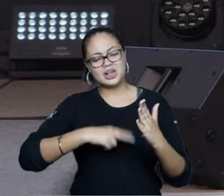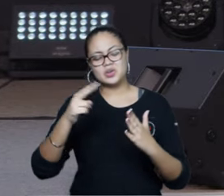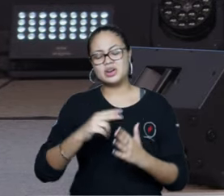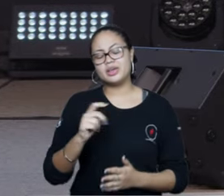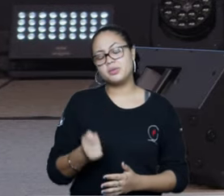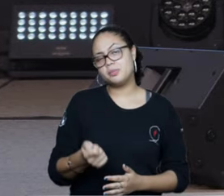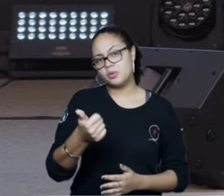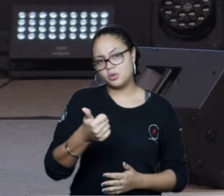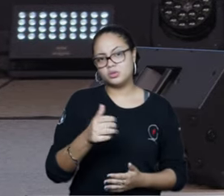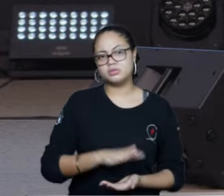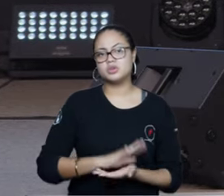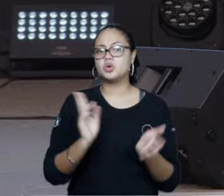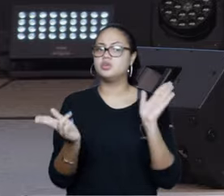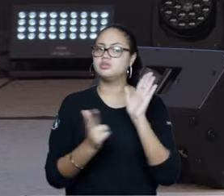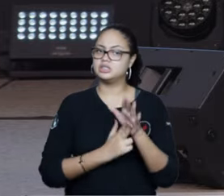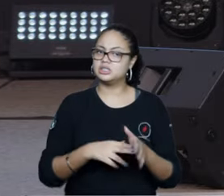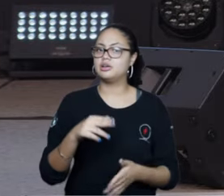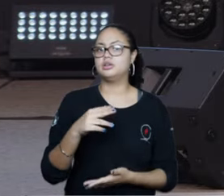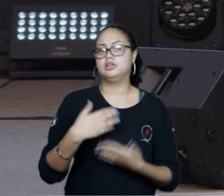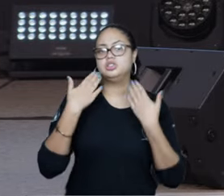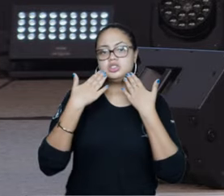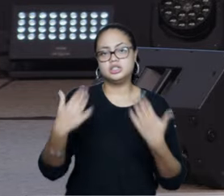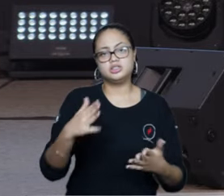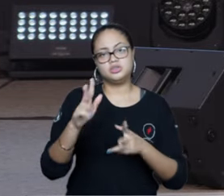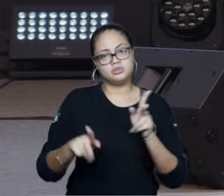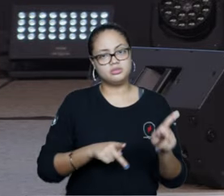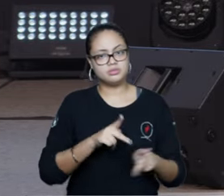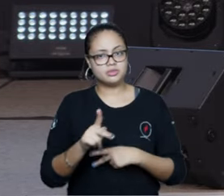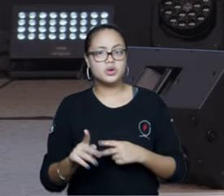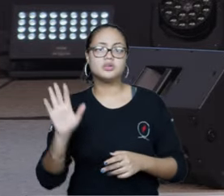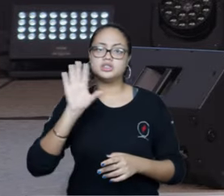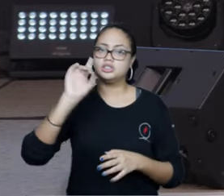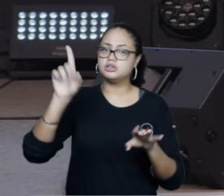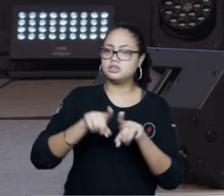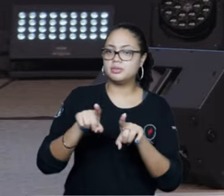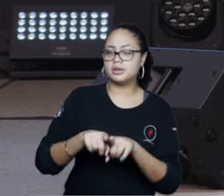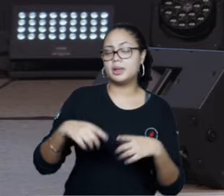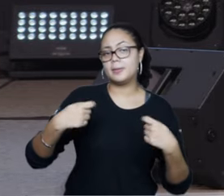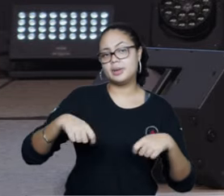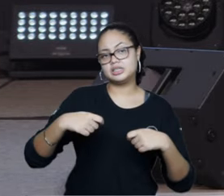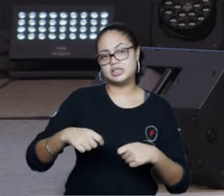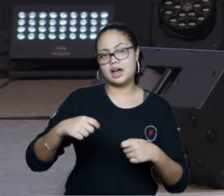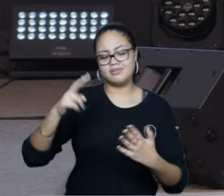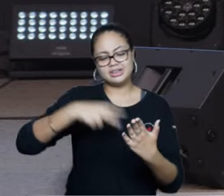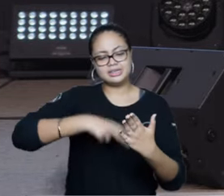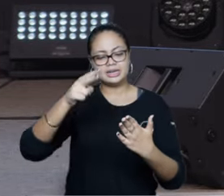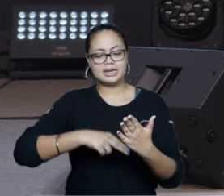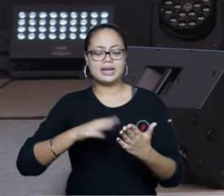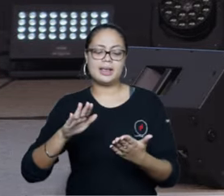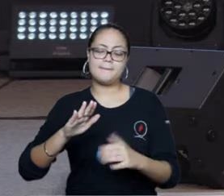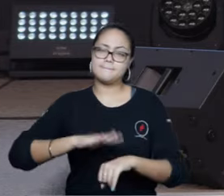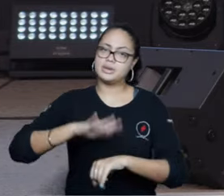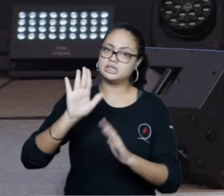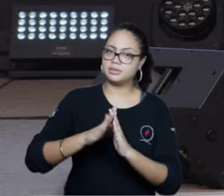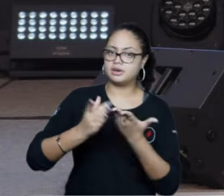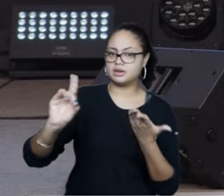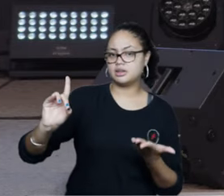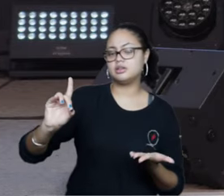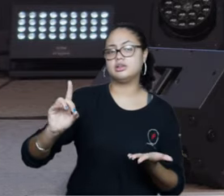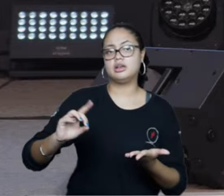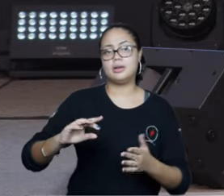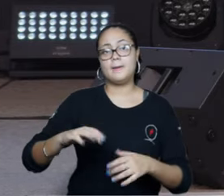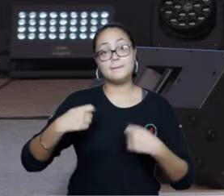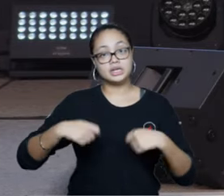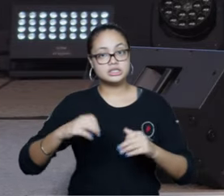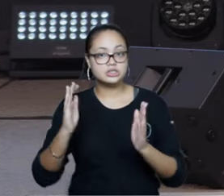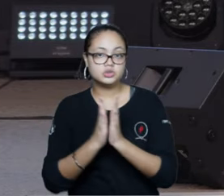diante de Deus e de vocês da igreja eu precisava ler mais a Bíblia eu precisava orar mais oro